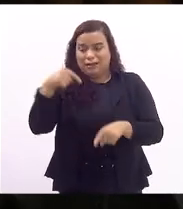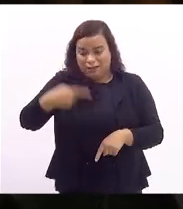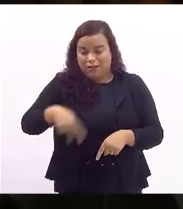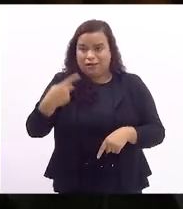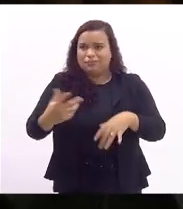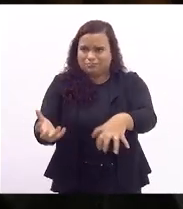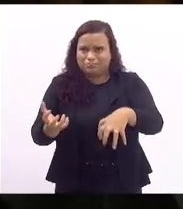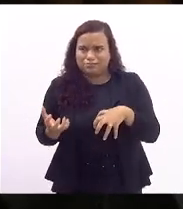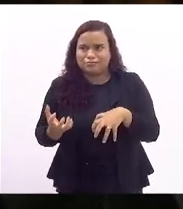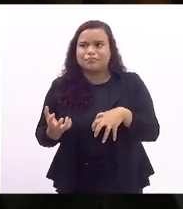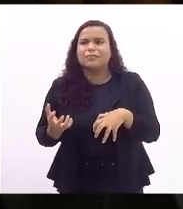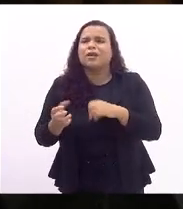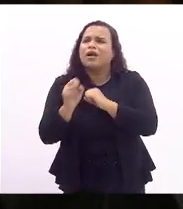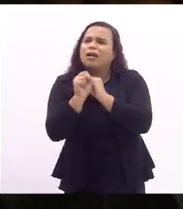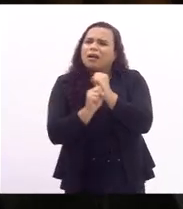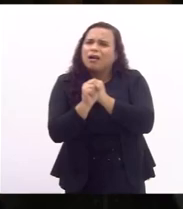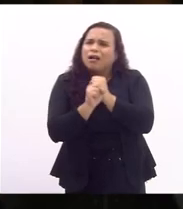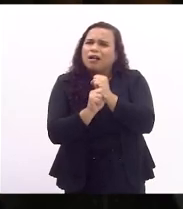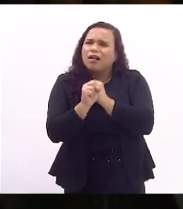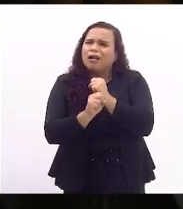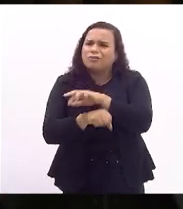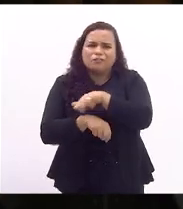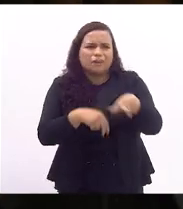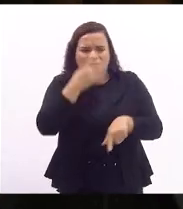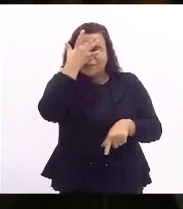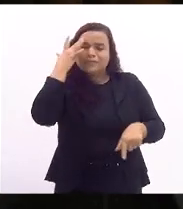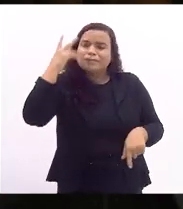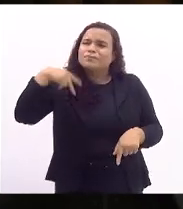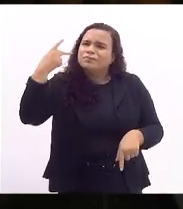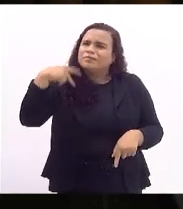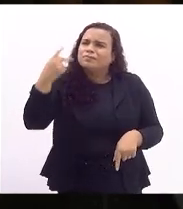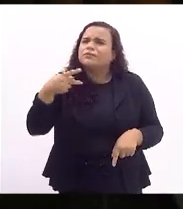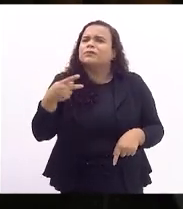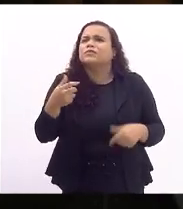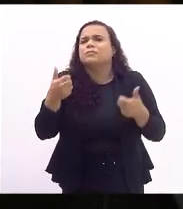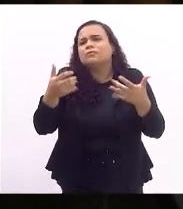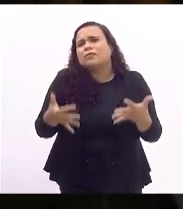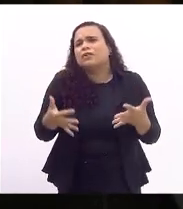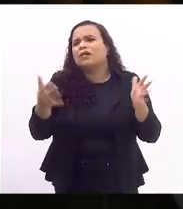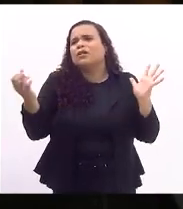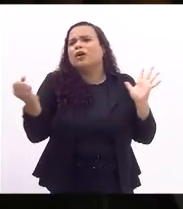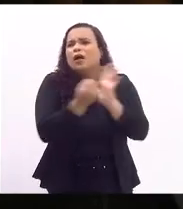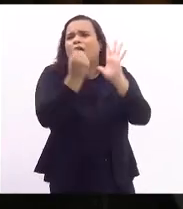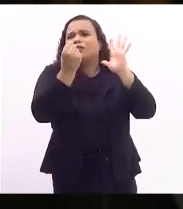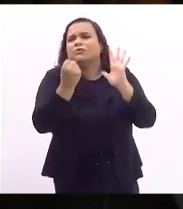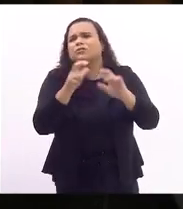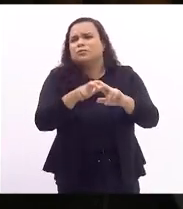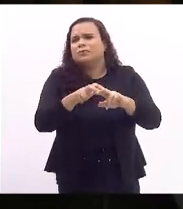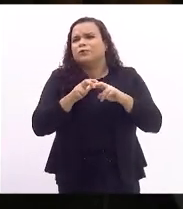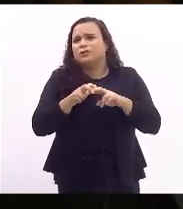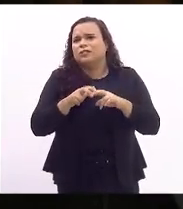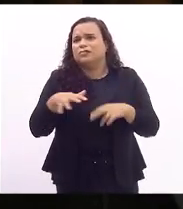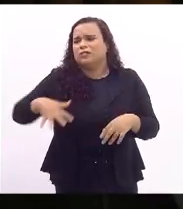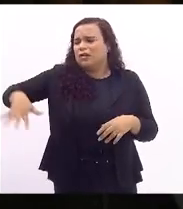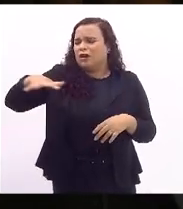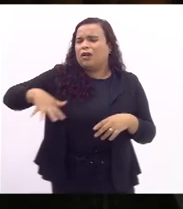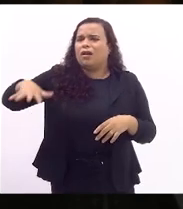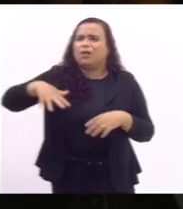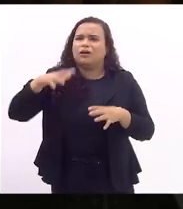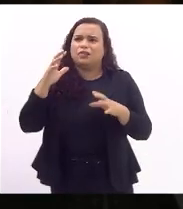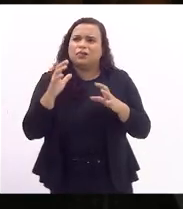que durante muito tempo vários parlamentares né se dizem rotular pelo seu domicílio eleitoral